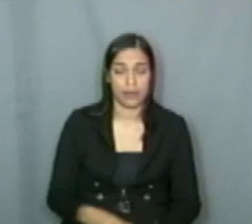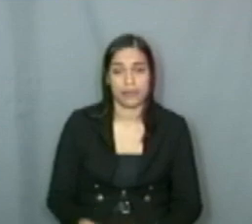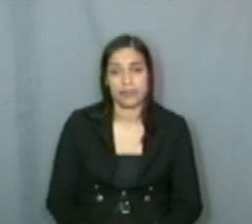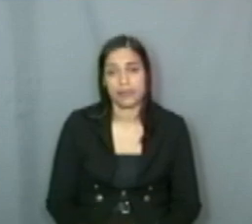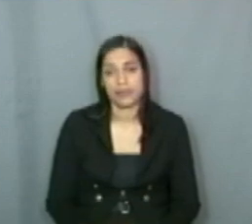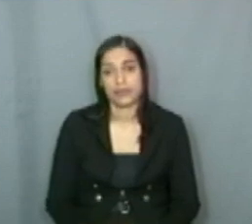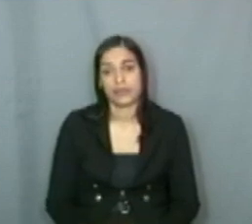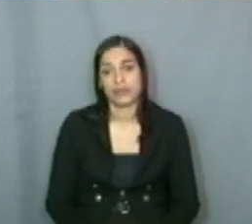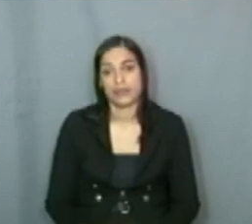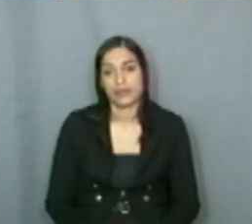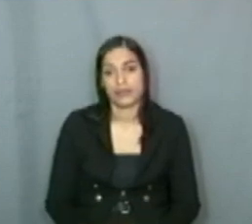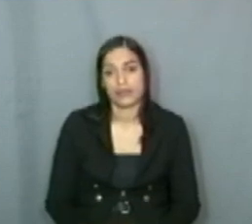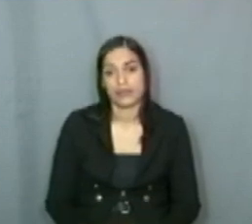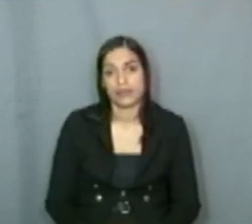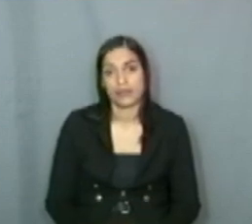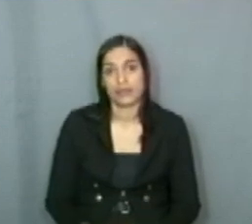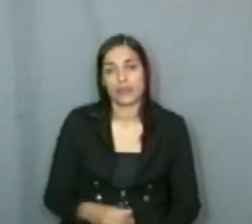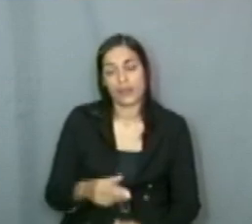Vamos lá, requerimento